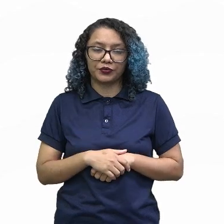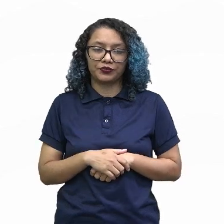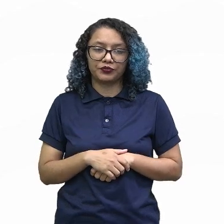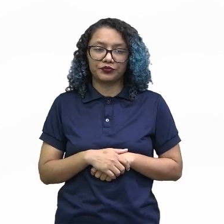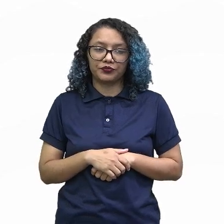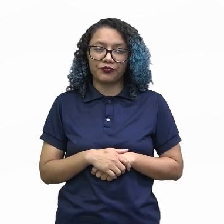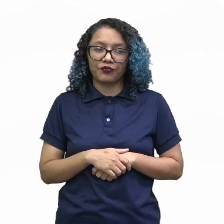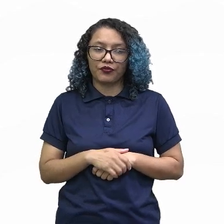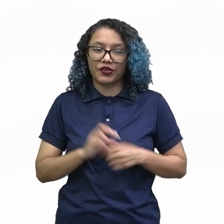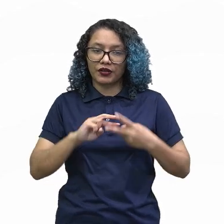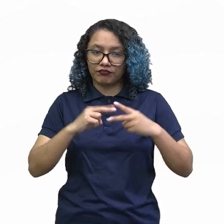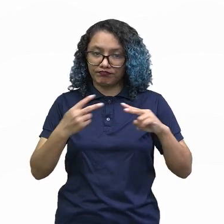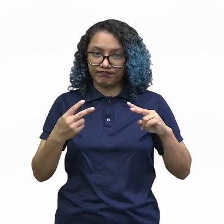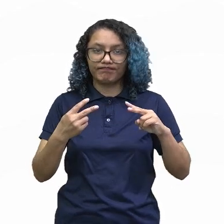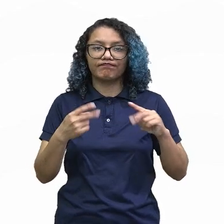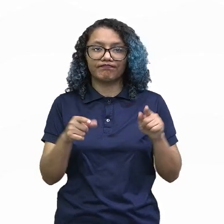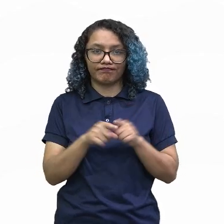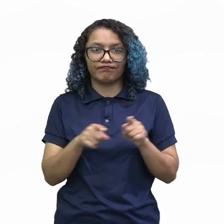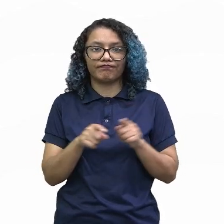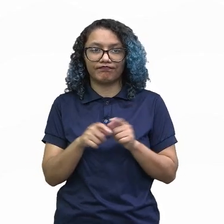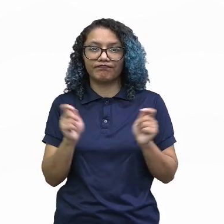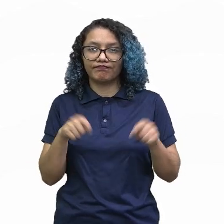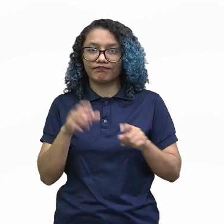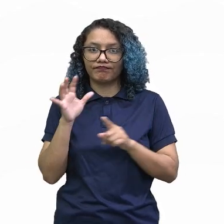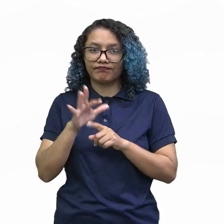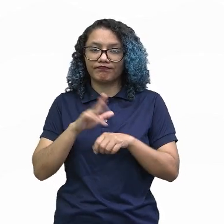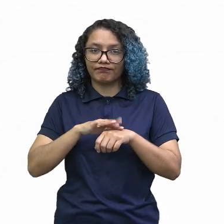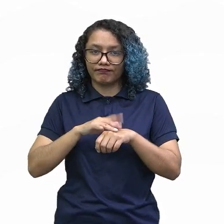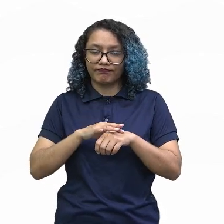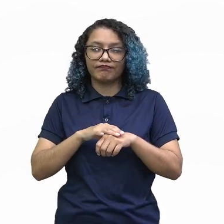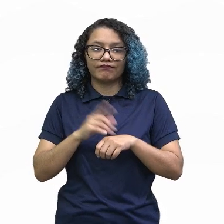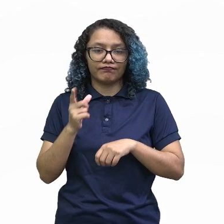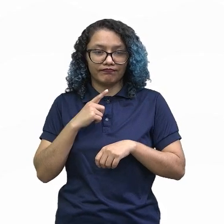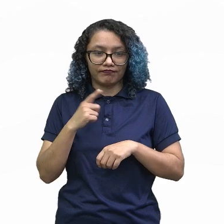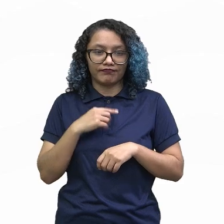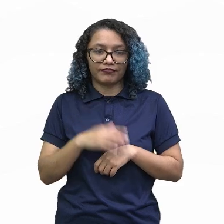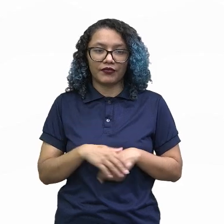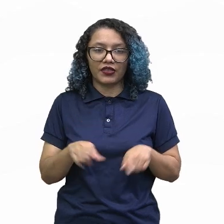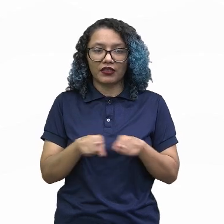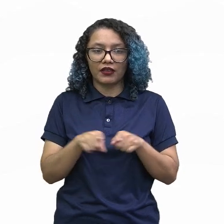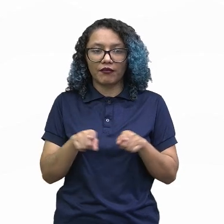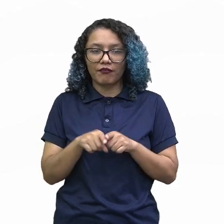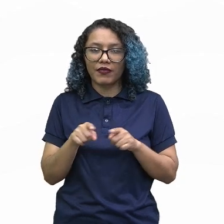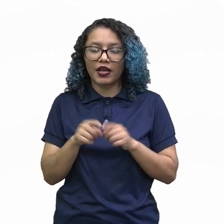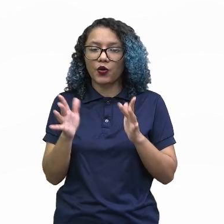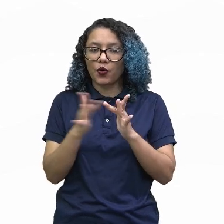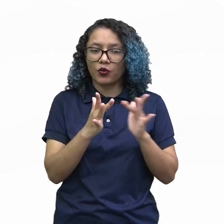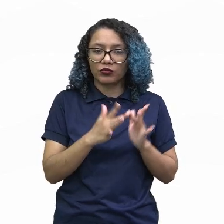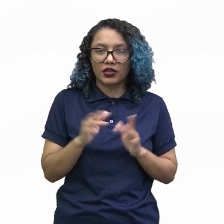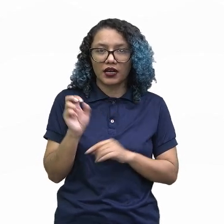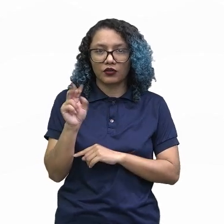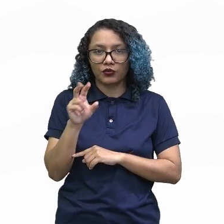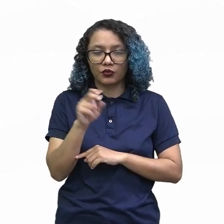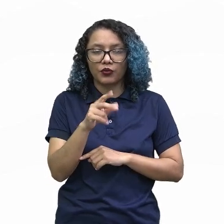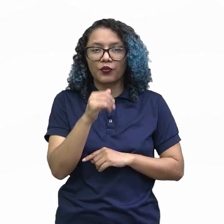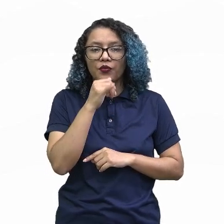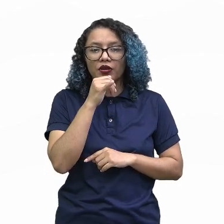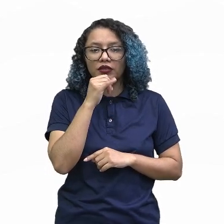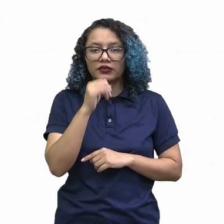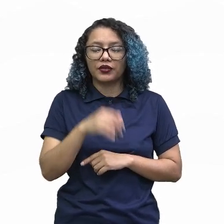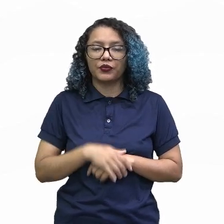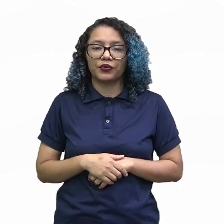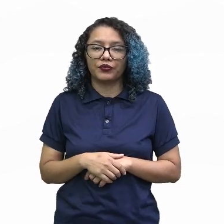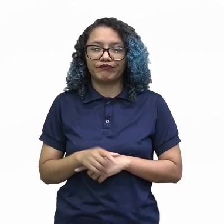também seja um risco, né, para a doença de Parkinson. Exposição a toxinas, e aí a gente traz como exemplo